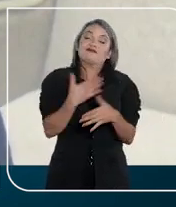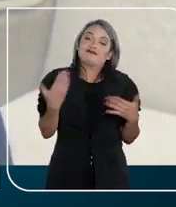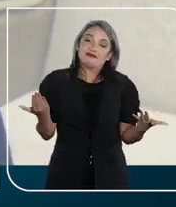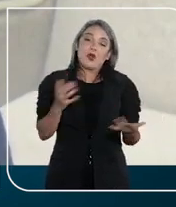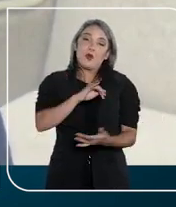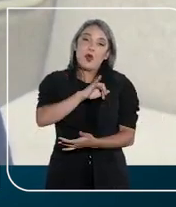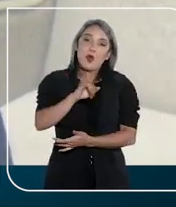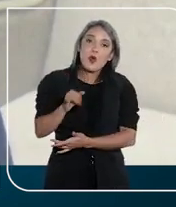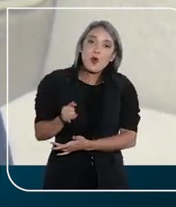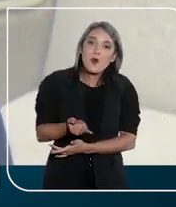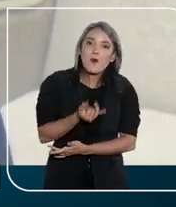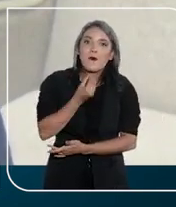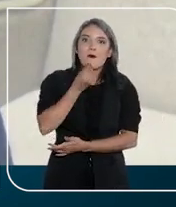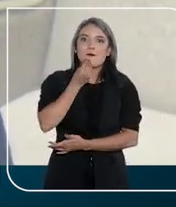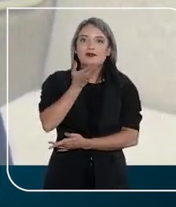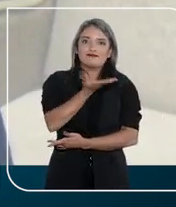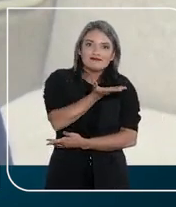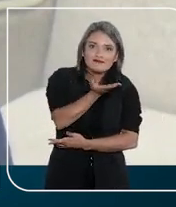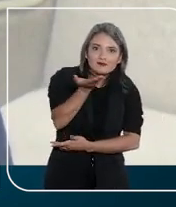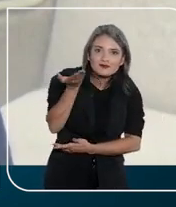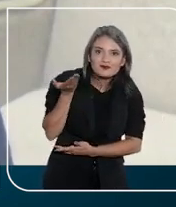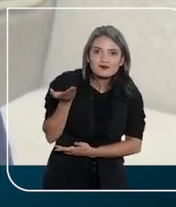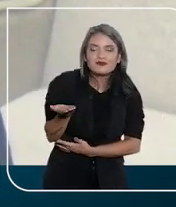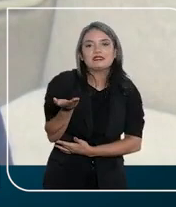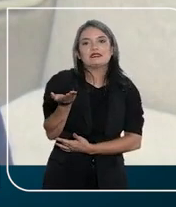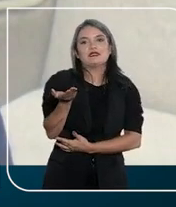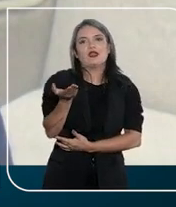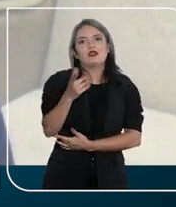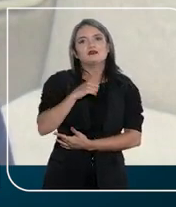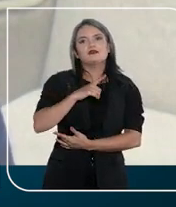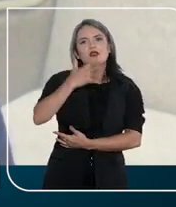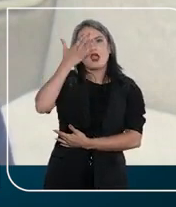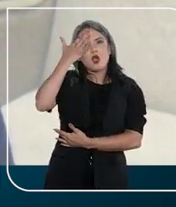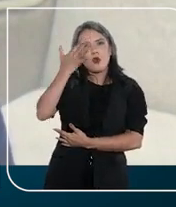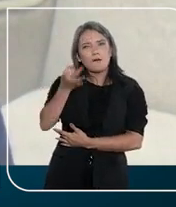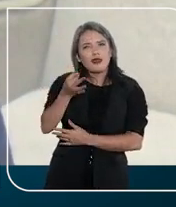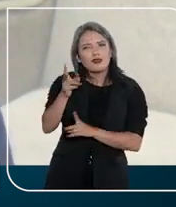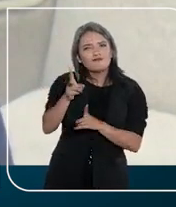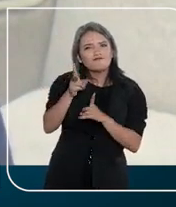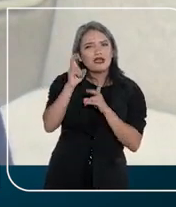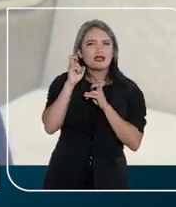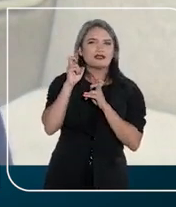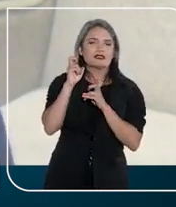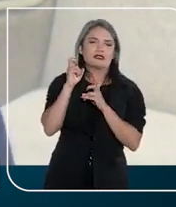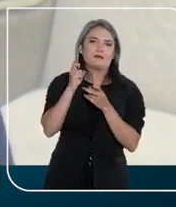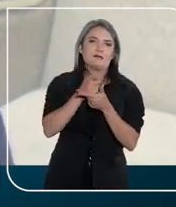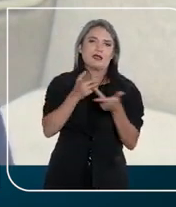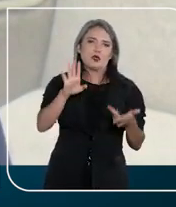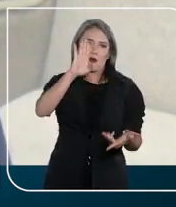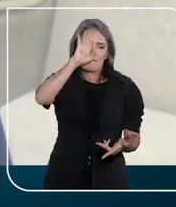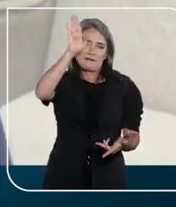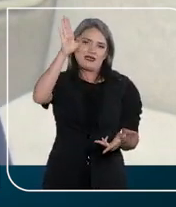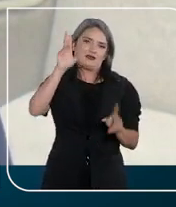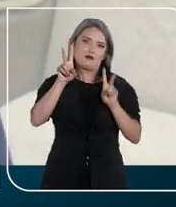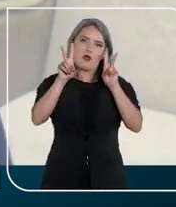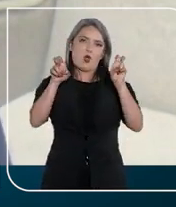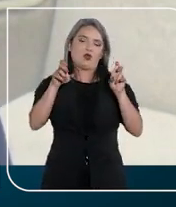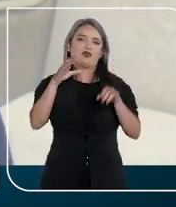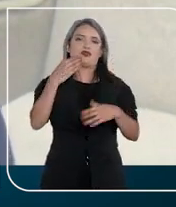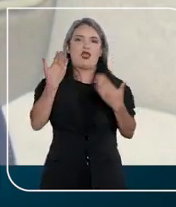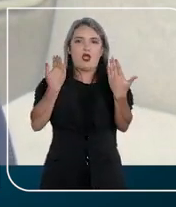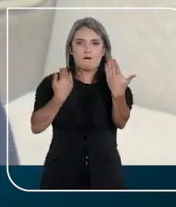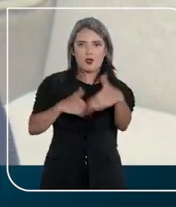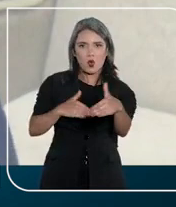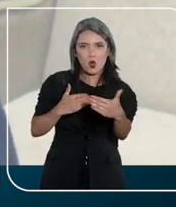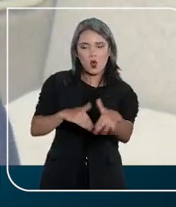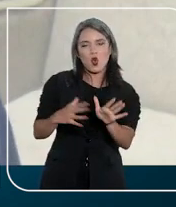oportunidade do público ter uma compreensão das principais discussões que giram em torno do concurso público, que eu digo